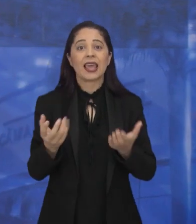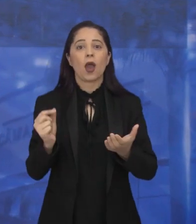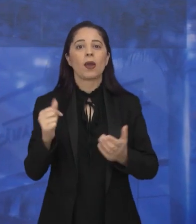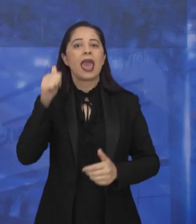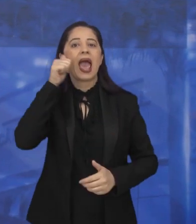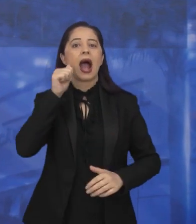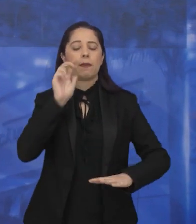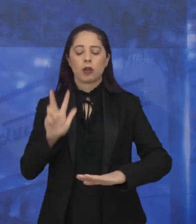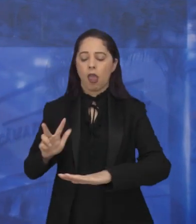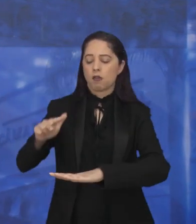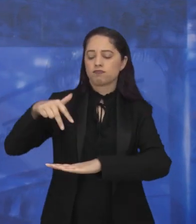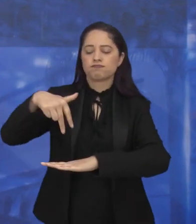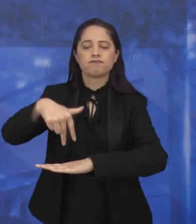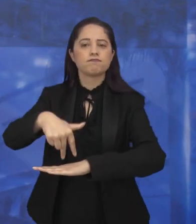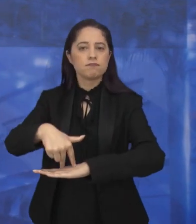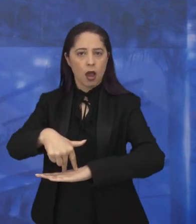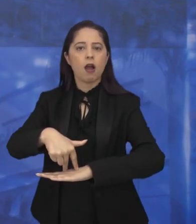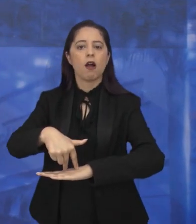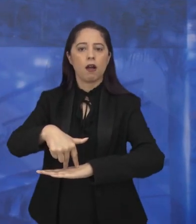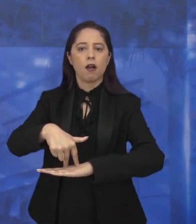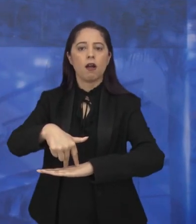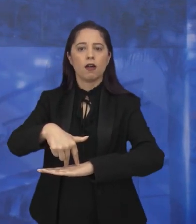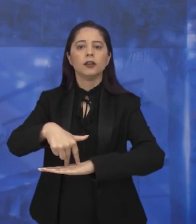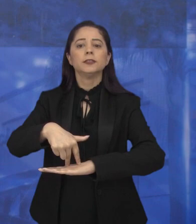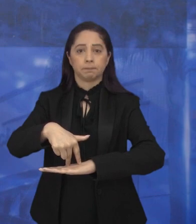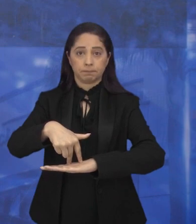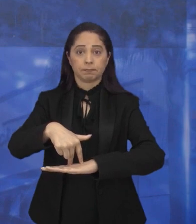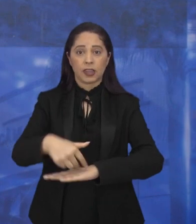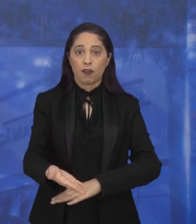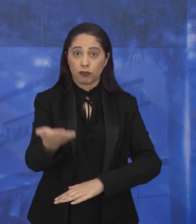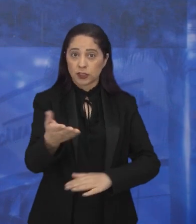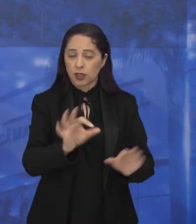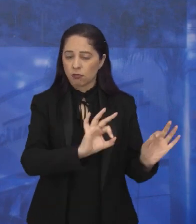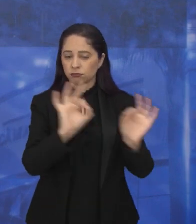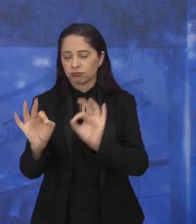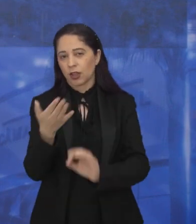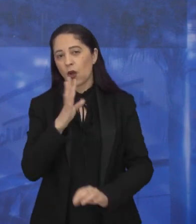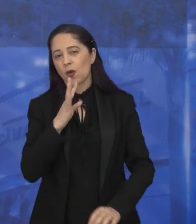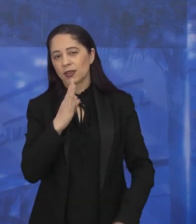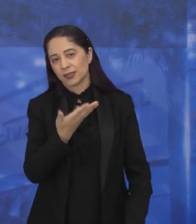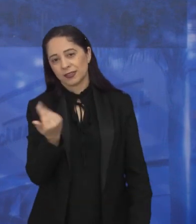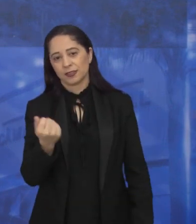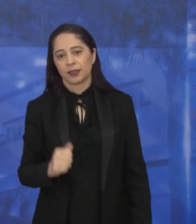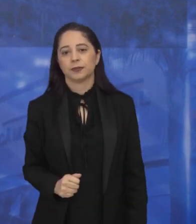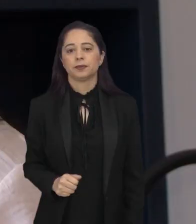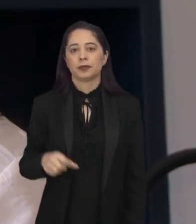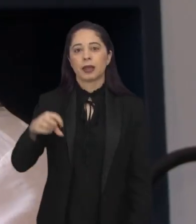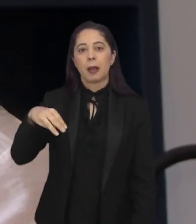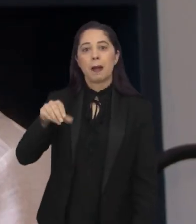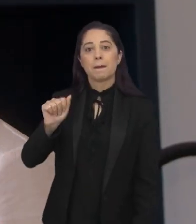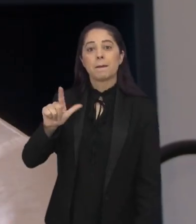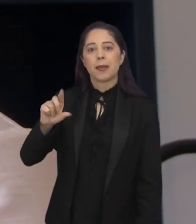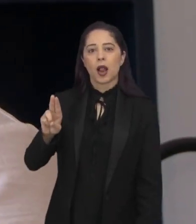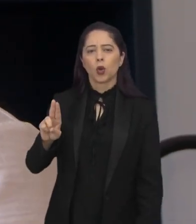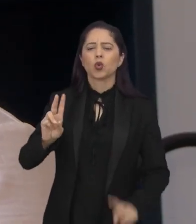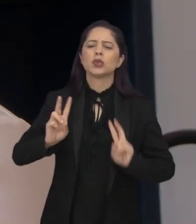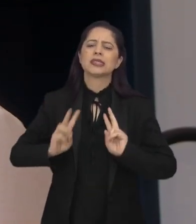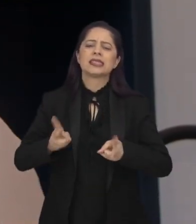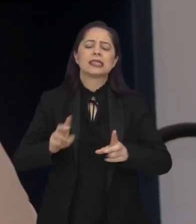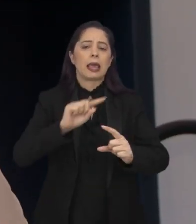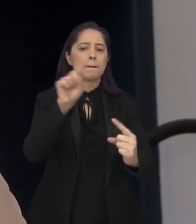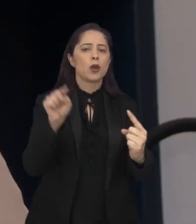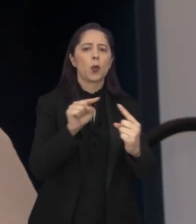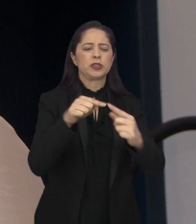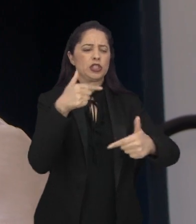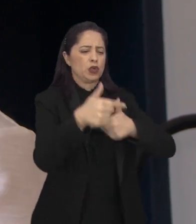o protagonismo estratégico através de ações que você vai conhecer agora. A Malu sempre